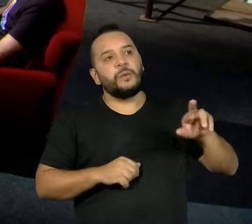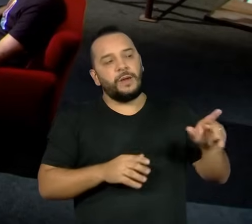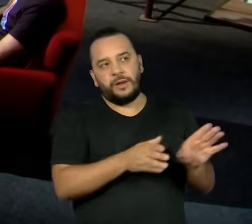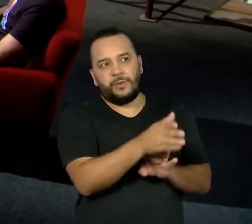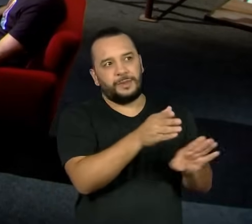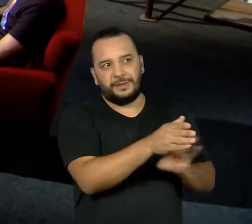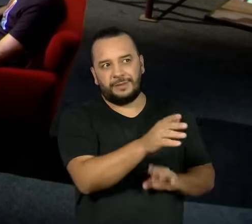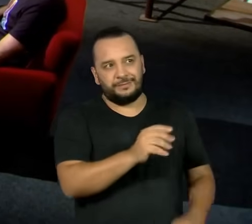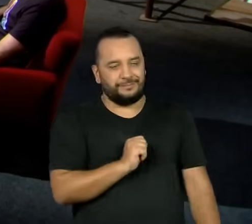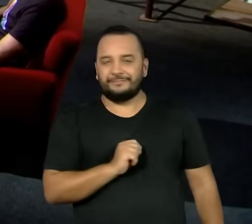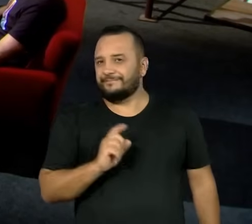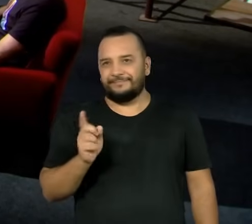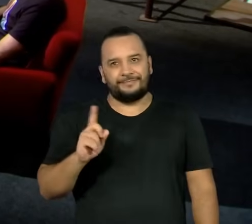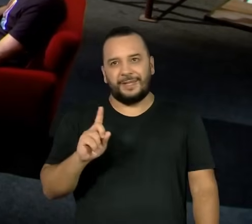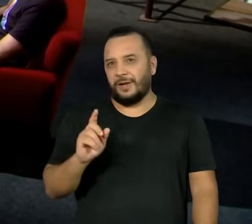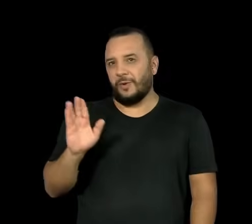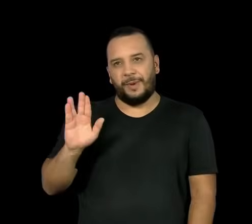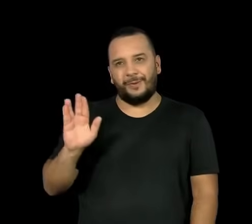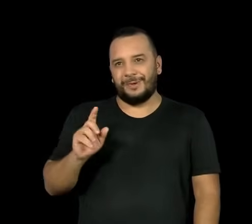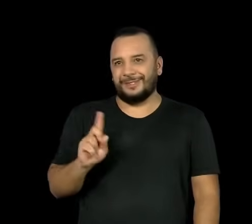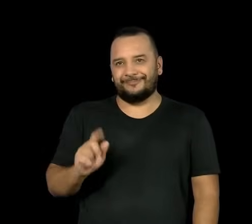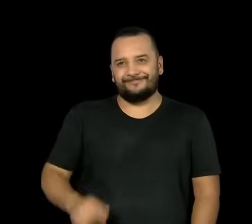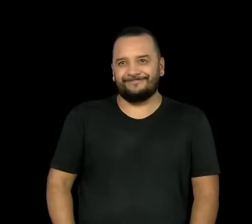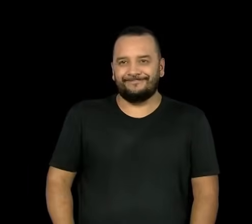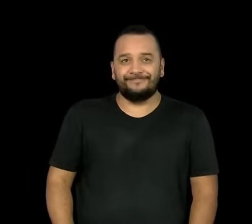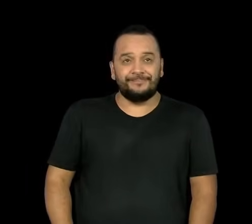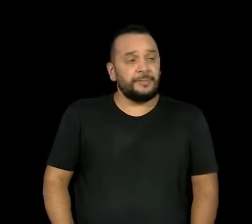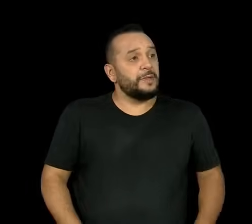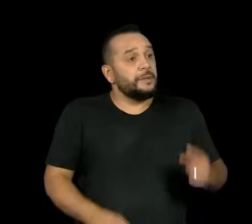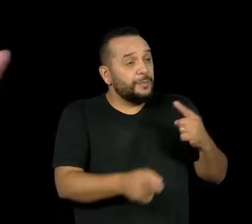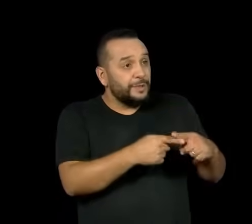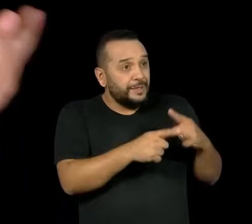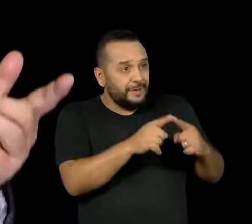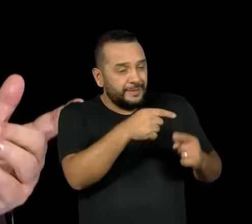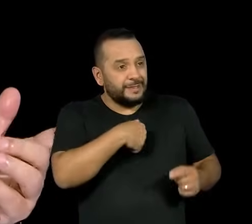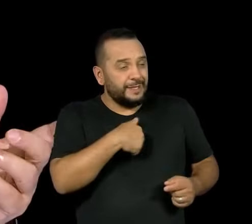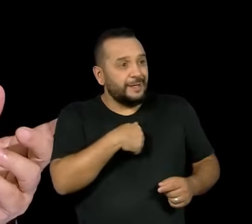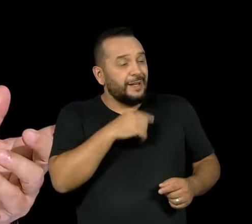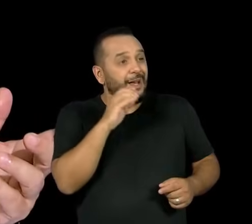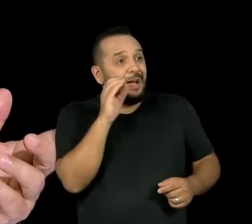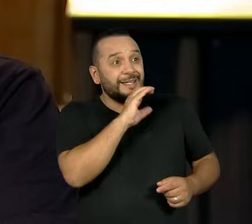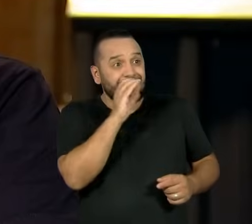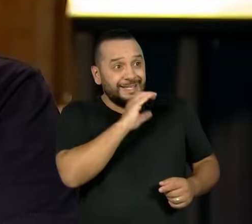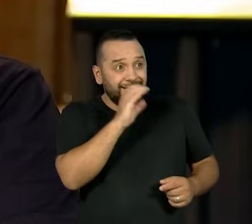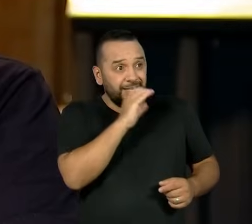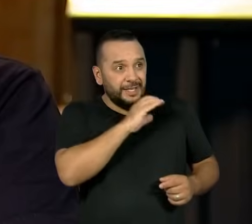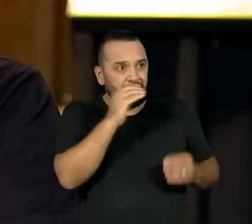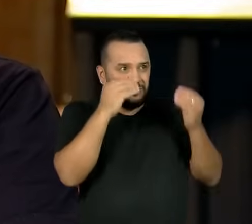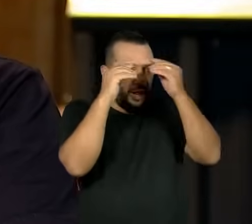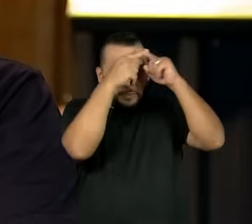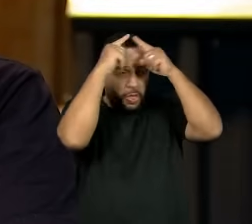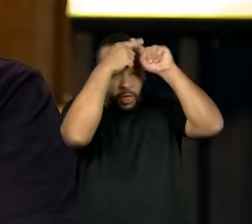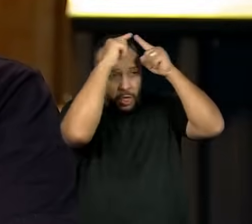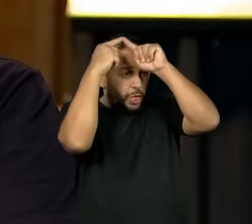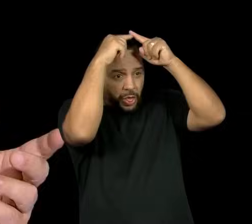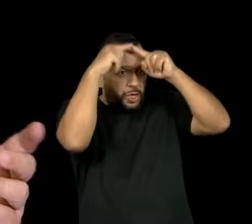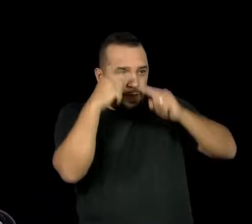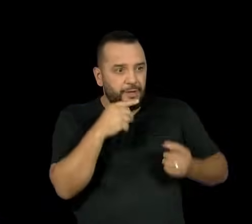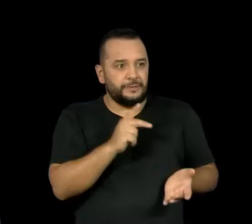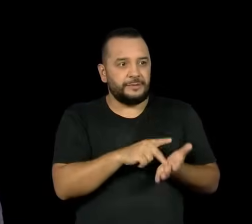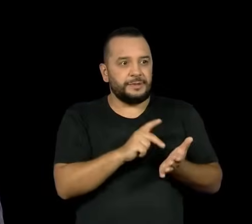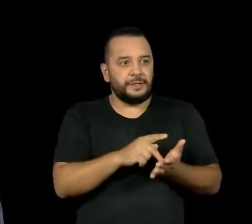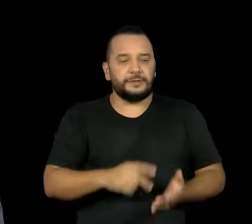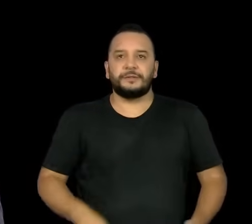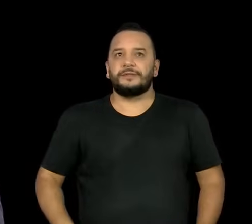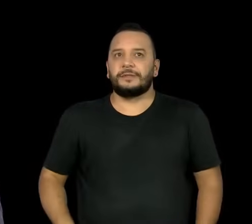seria recomendado. Porque você está, na verdade, acelerando uma coisa que já está acelerada. Exato. É isso? Exato.